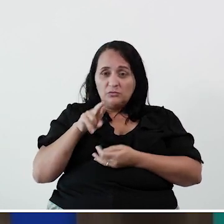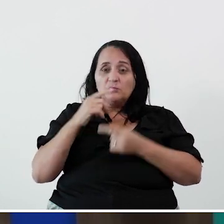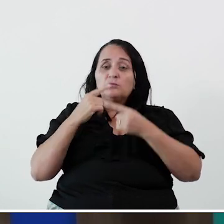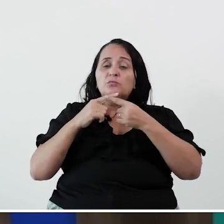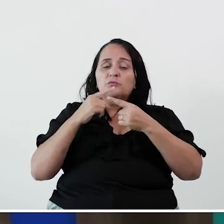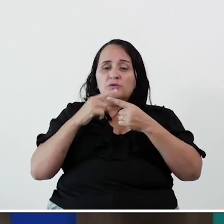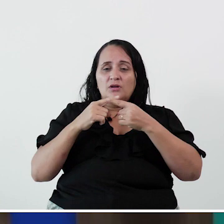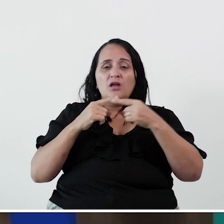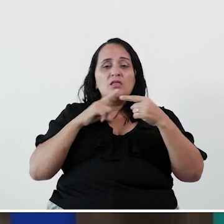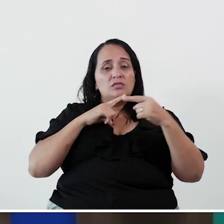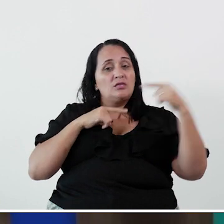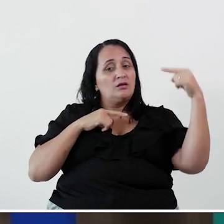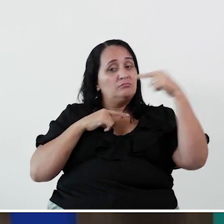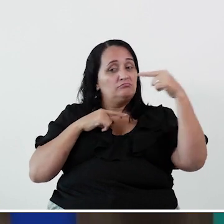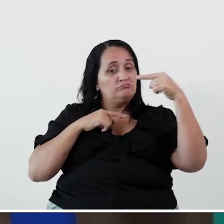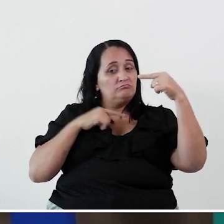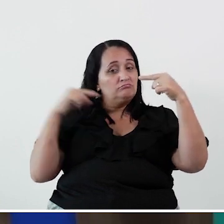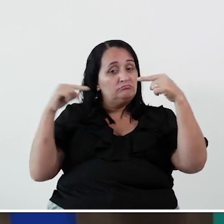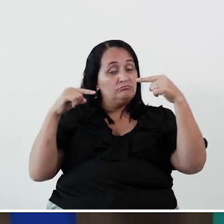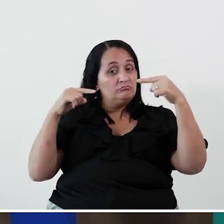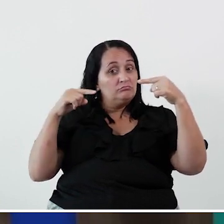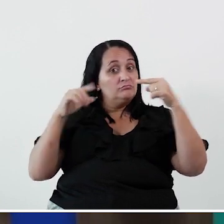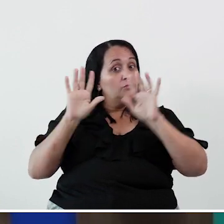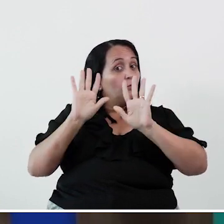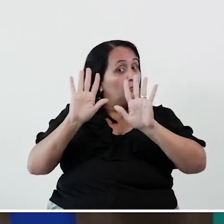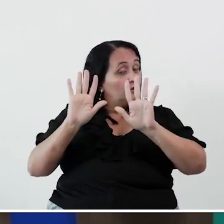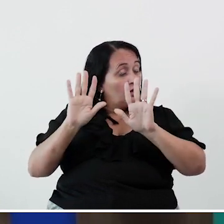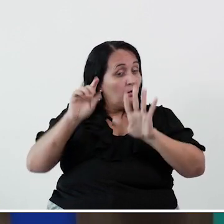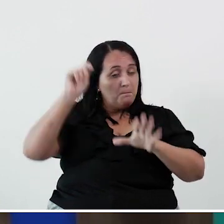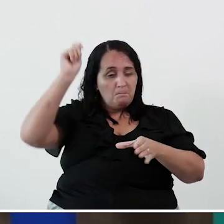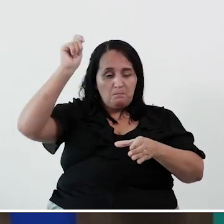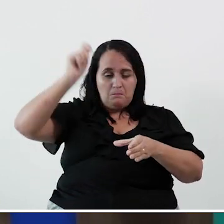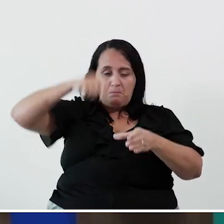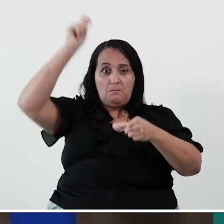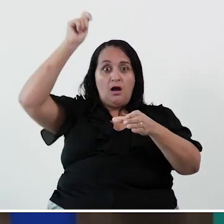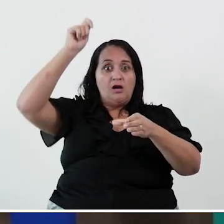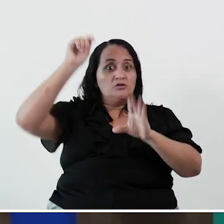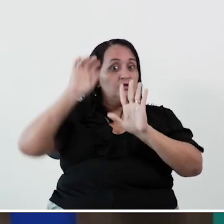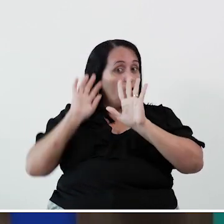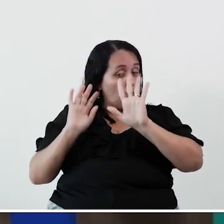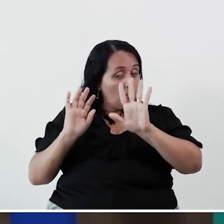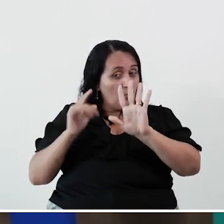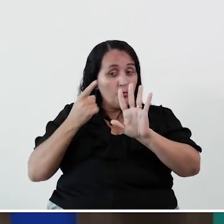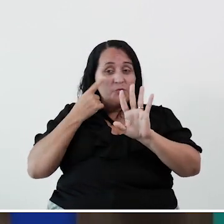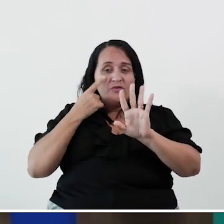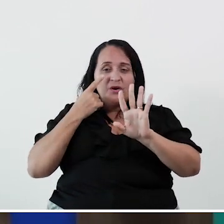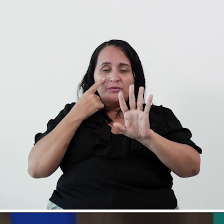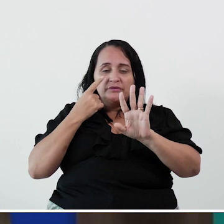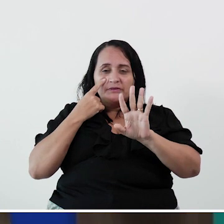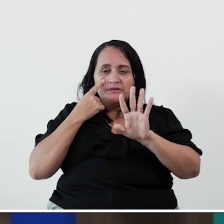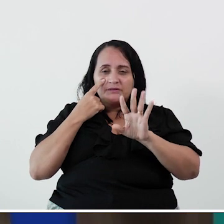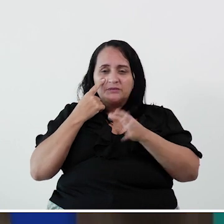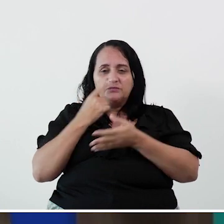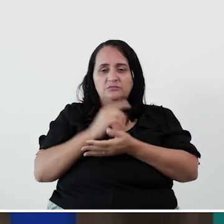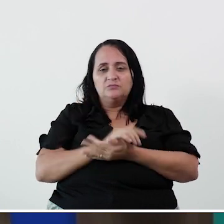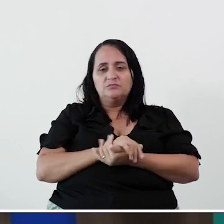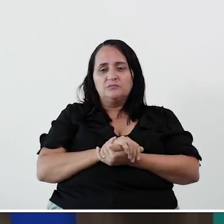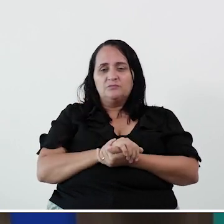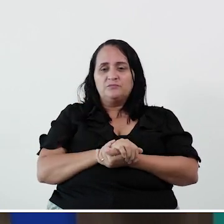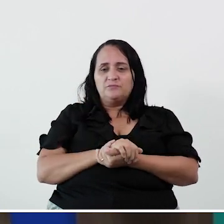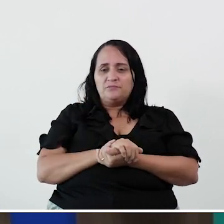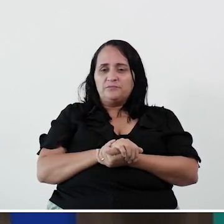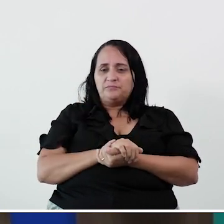vai acontecer uma mágica aí. Me acompanhe. Continuando na mesma